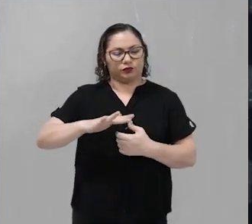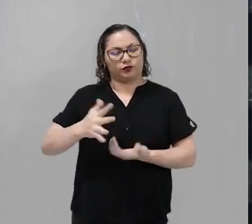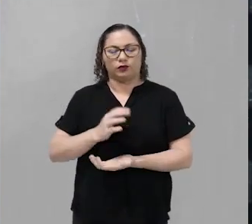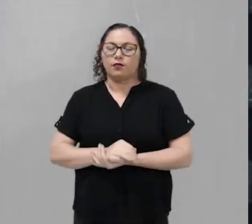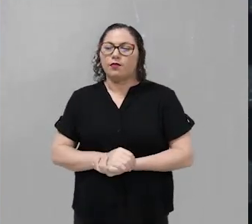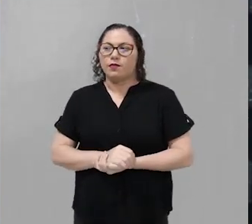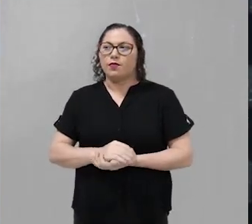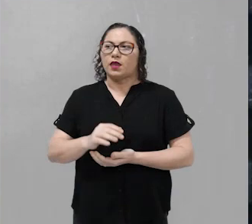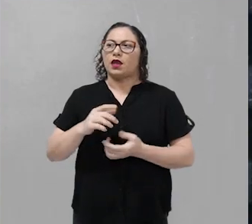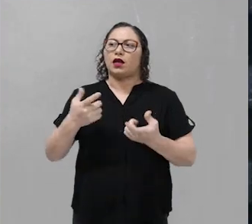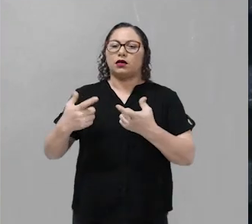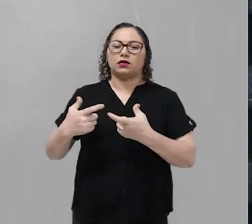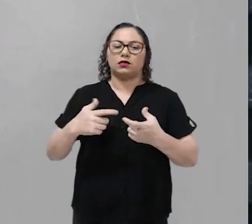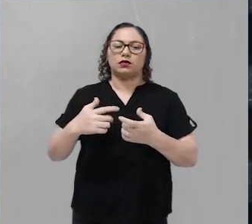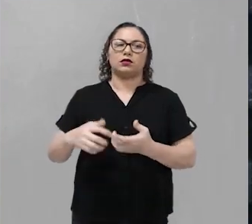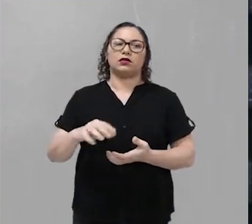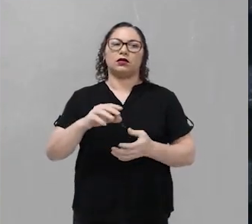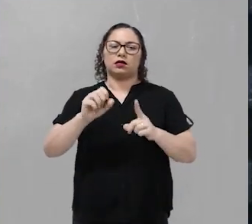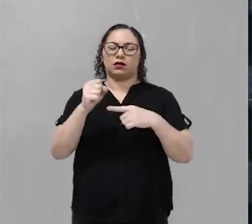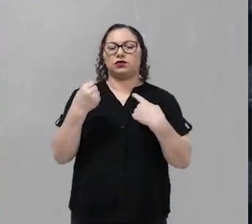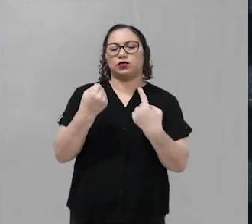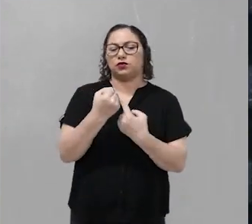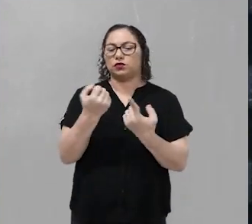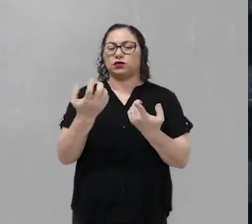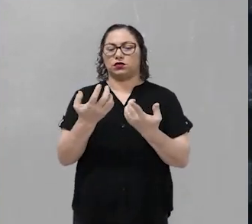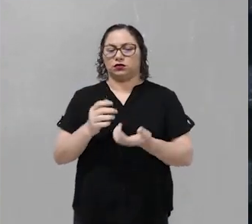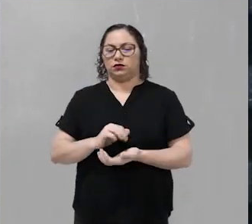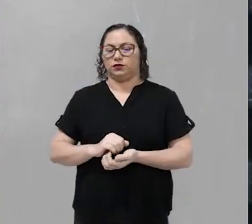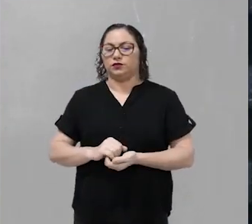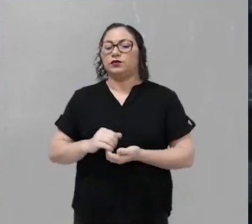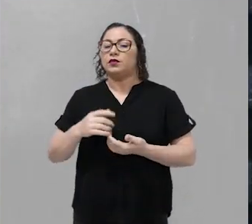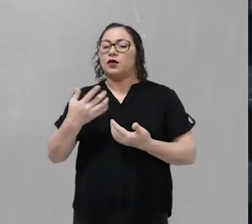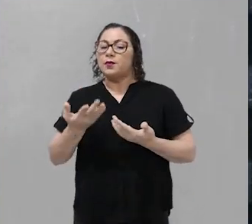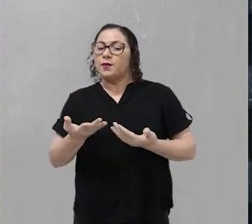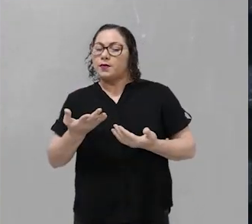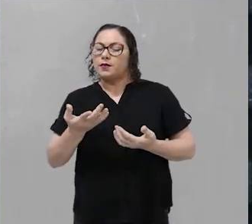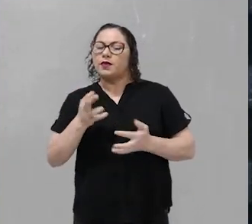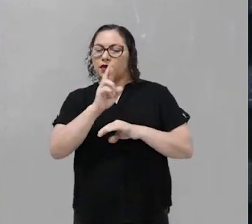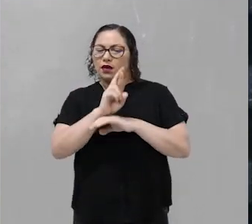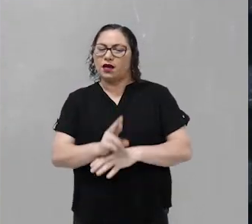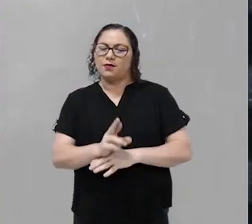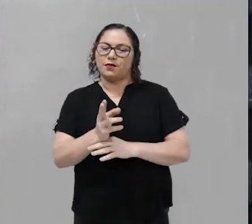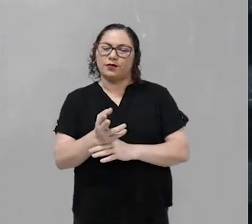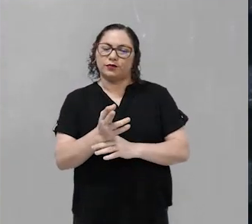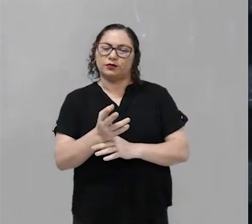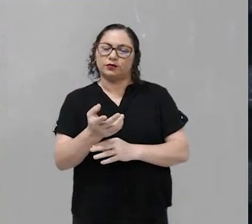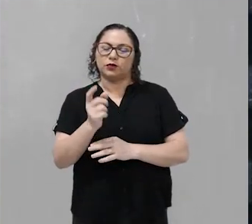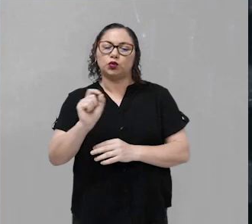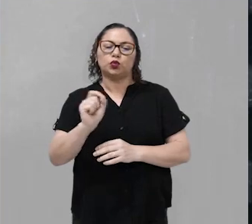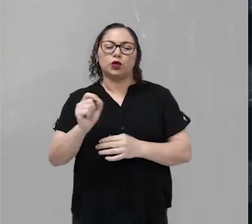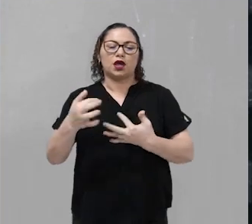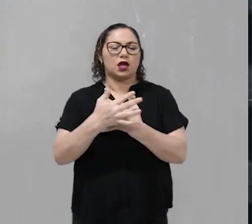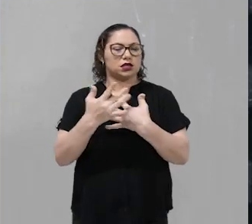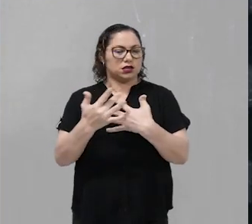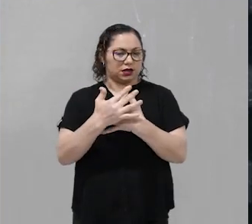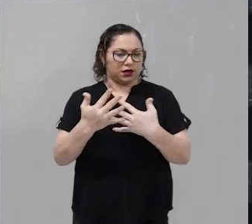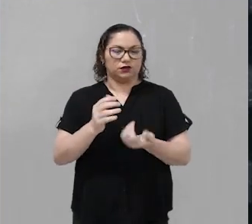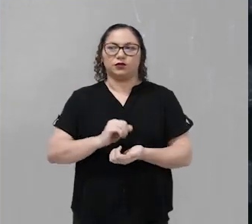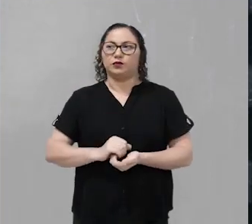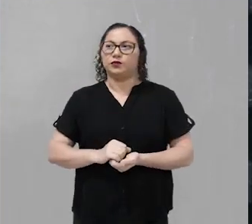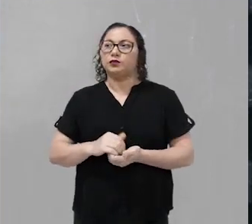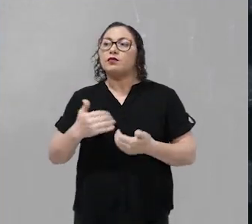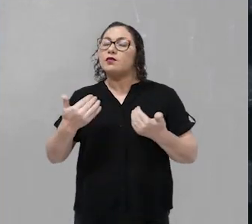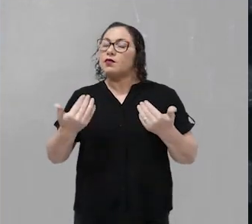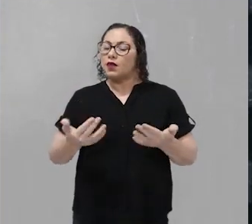desse espaço antropológico, desse espaço sociológico que representa o que é a cidade, ok? Então